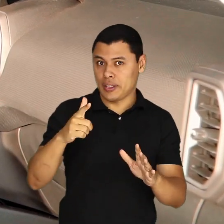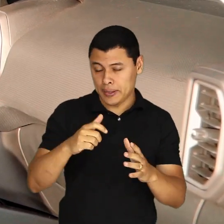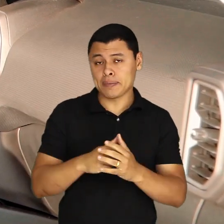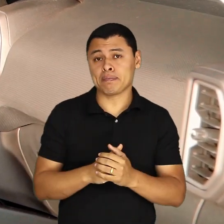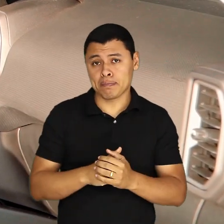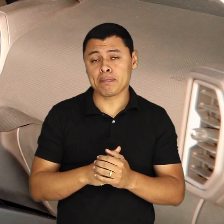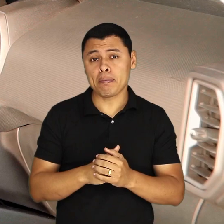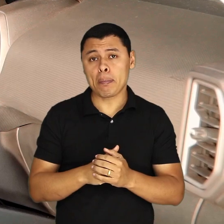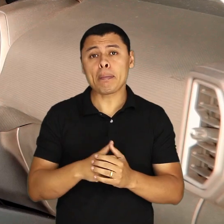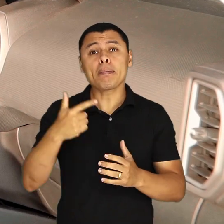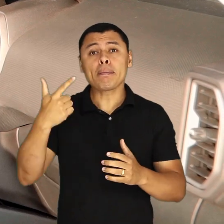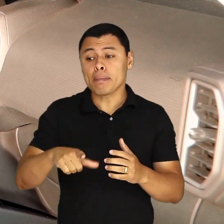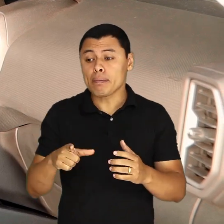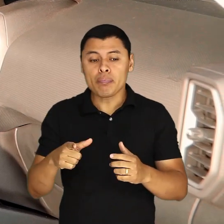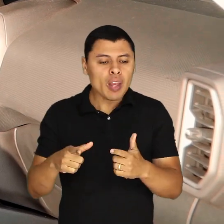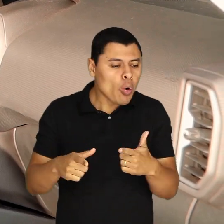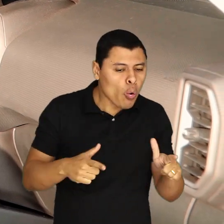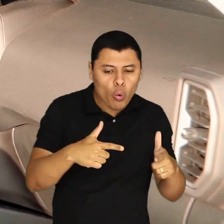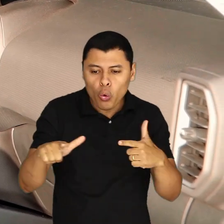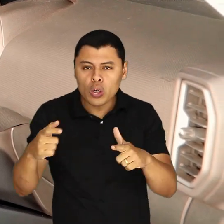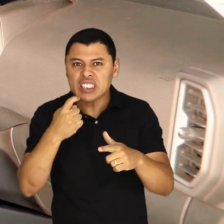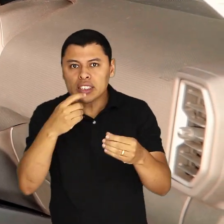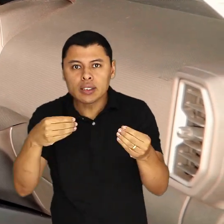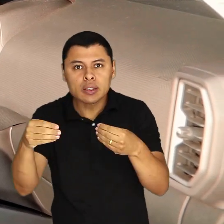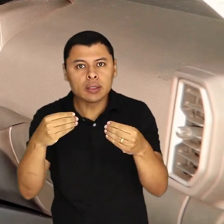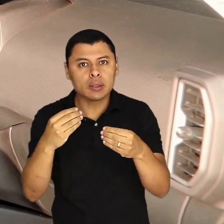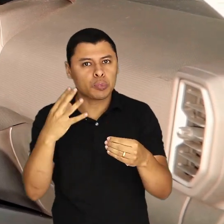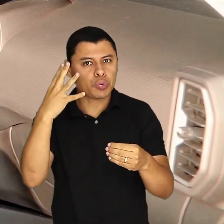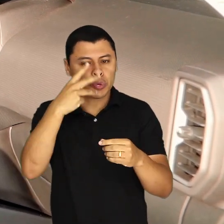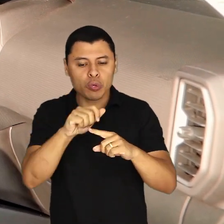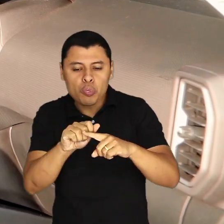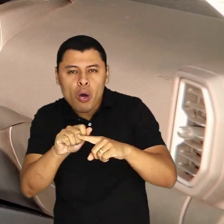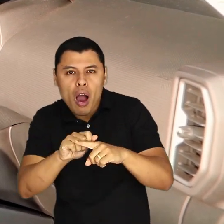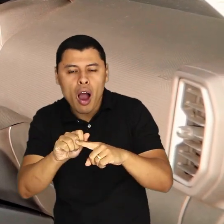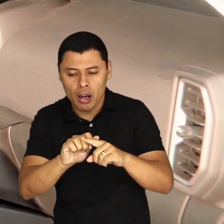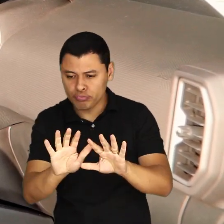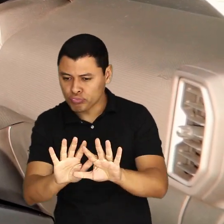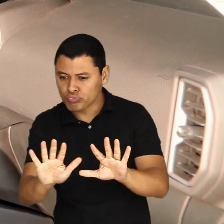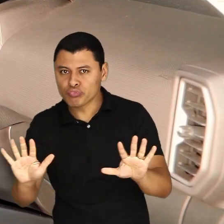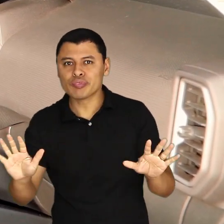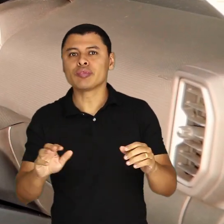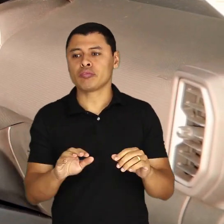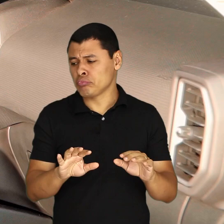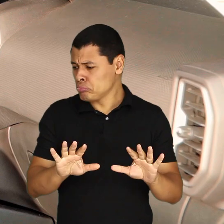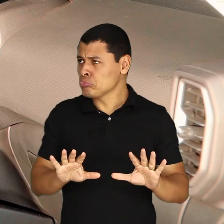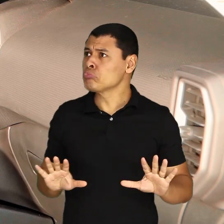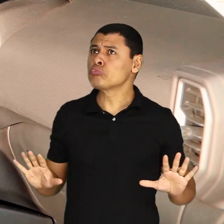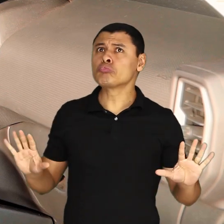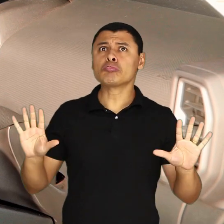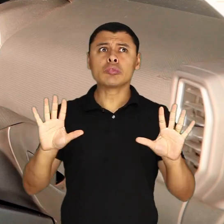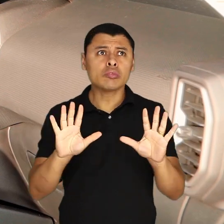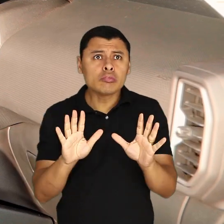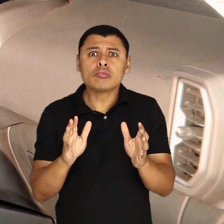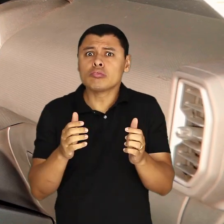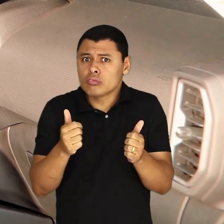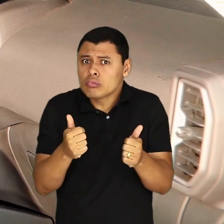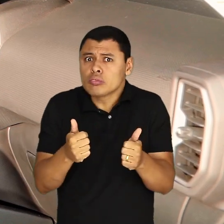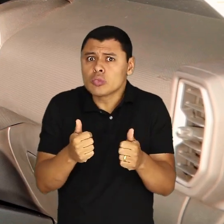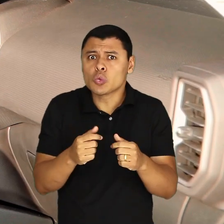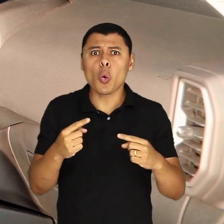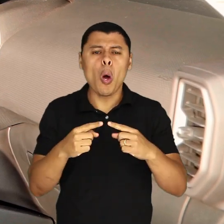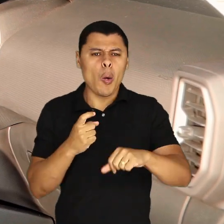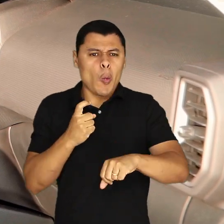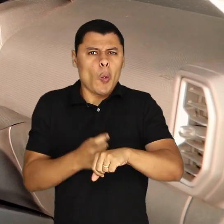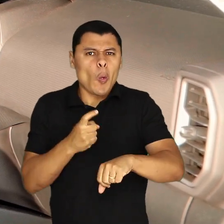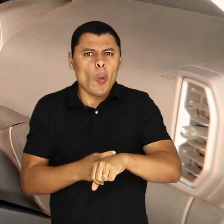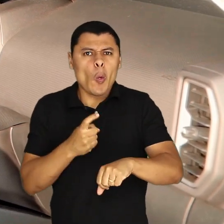material, aí a gente está falando de plásticos bem emborrachados, com texturas bonitas. E o design, de forma geral, valoriza essa ideia de robustez, né? Então tudo